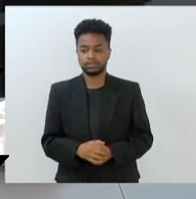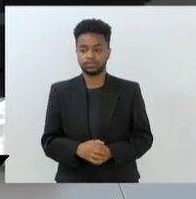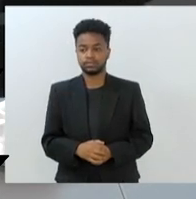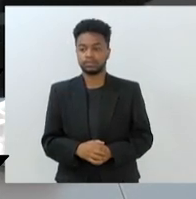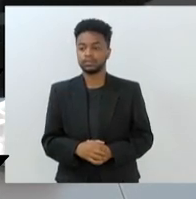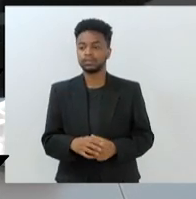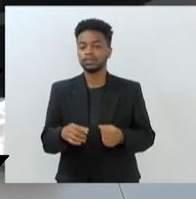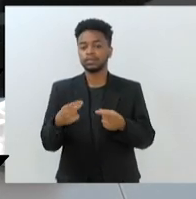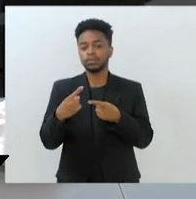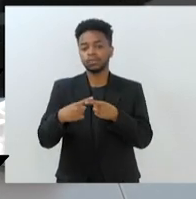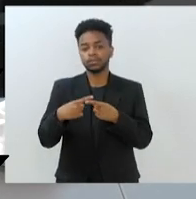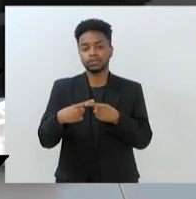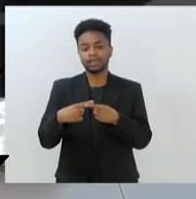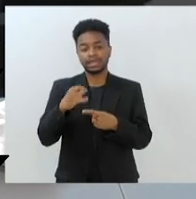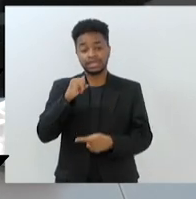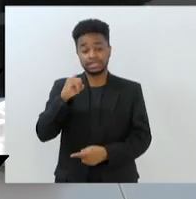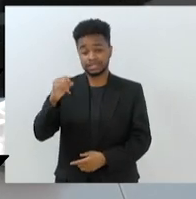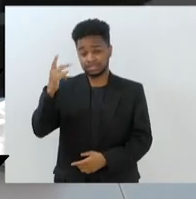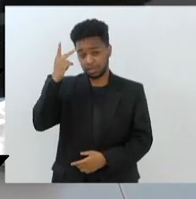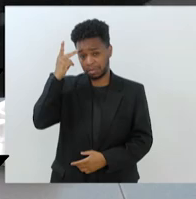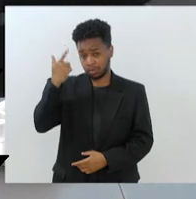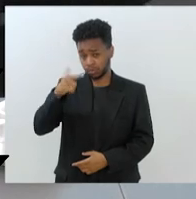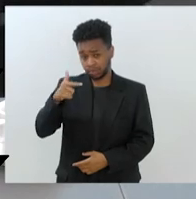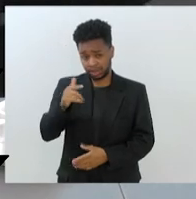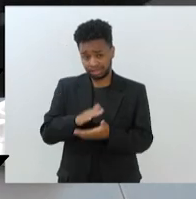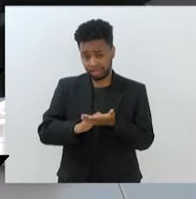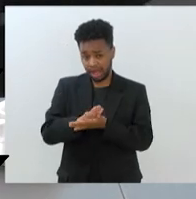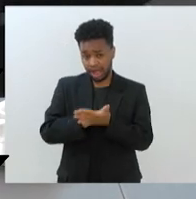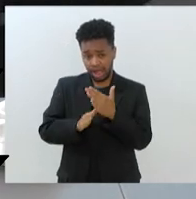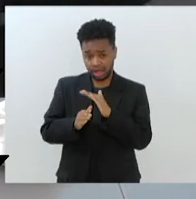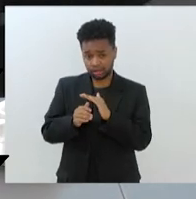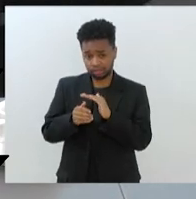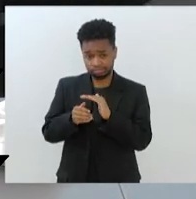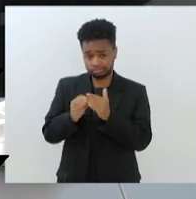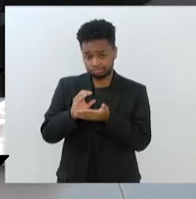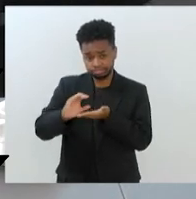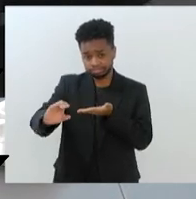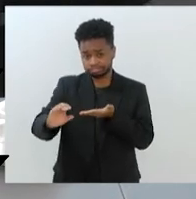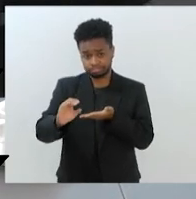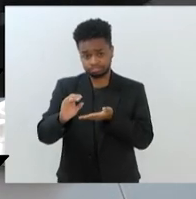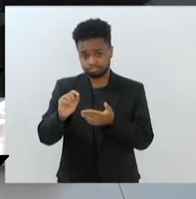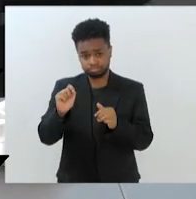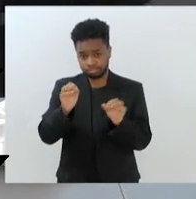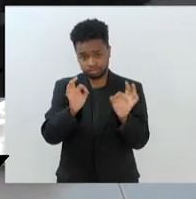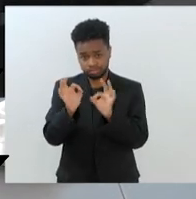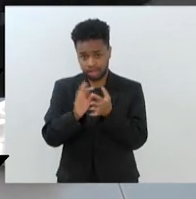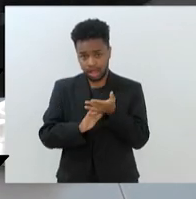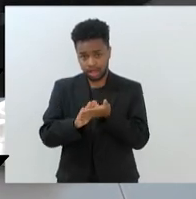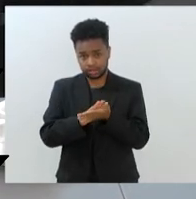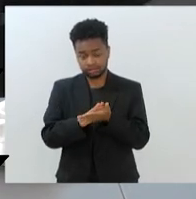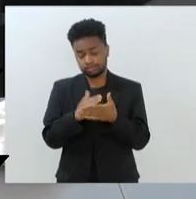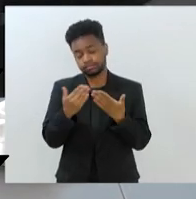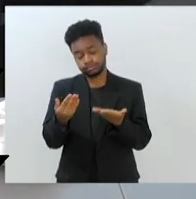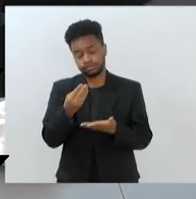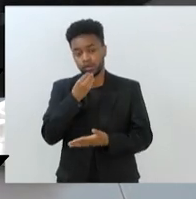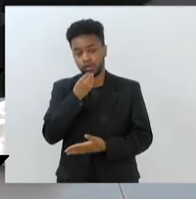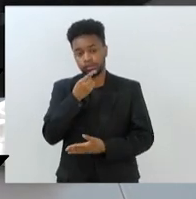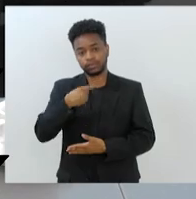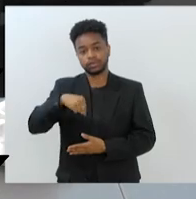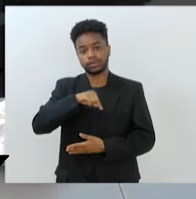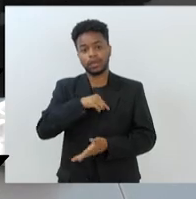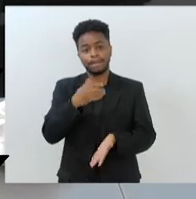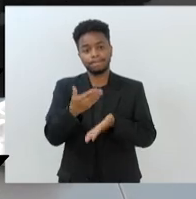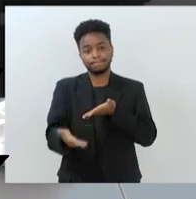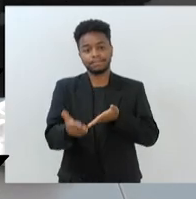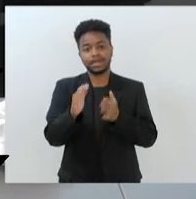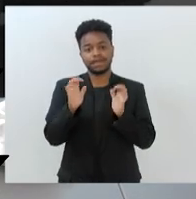não tem contribuição nenhuma, né, evidencia-se que nós vamos perder esses